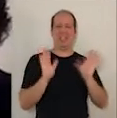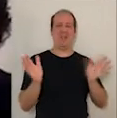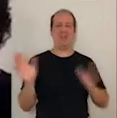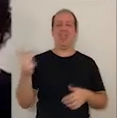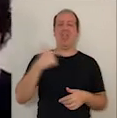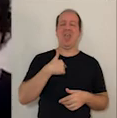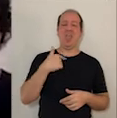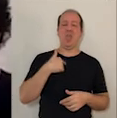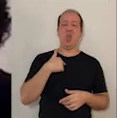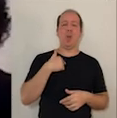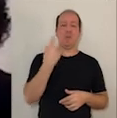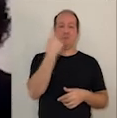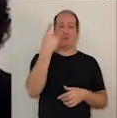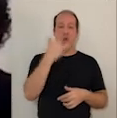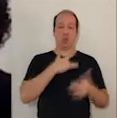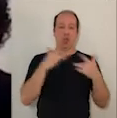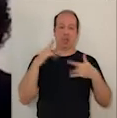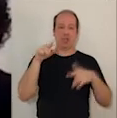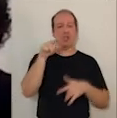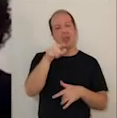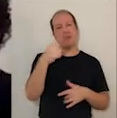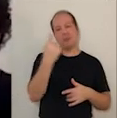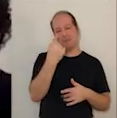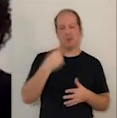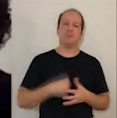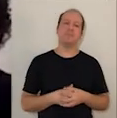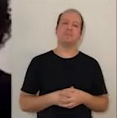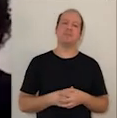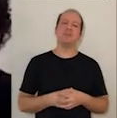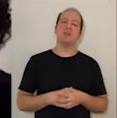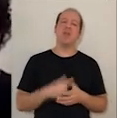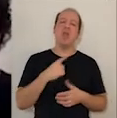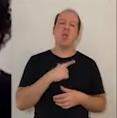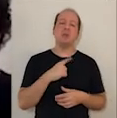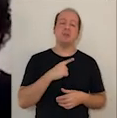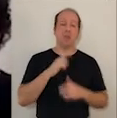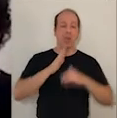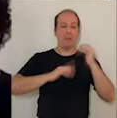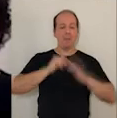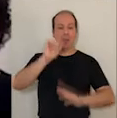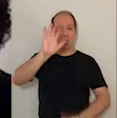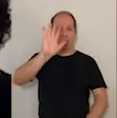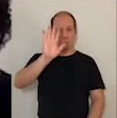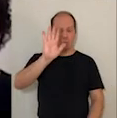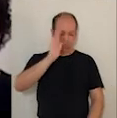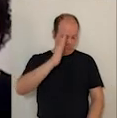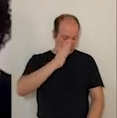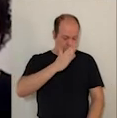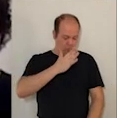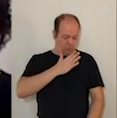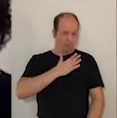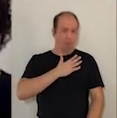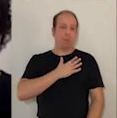que toquei nele primeiro. Sim, eu tive que colocar a mão sobre o peito